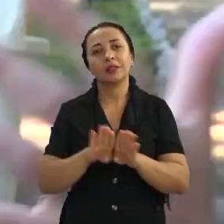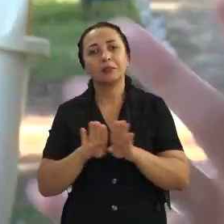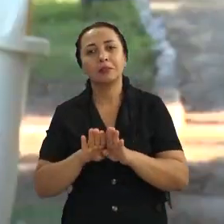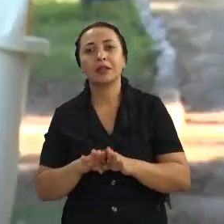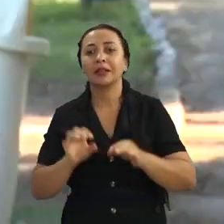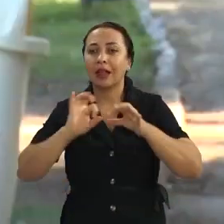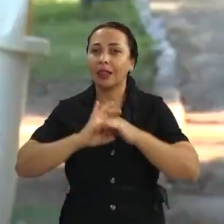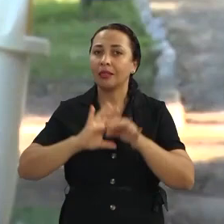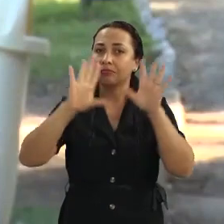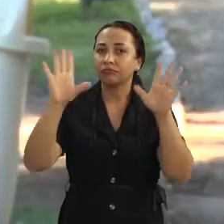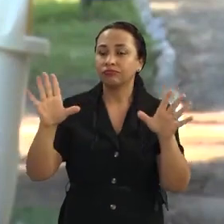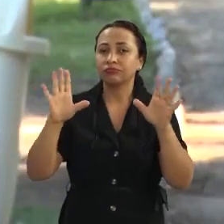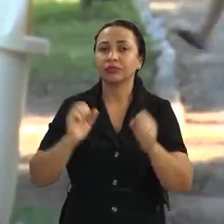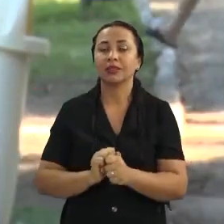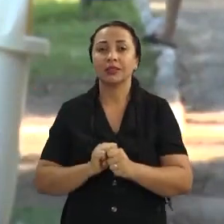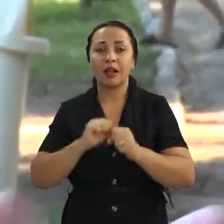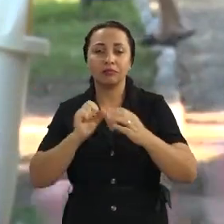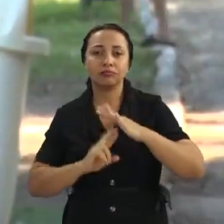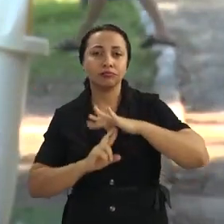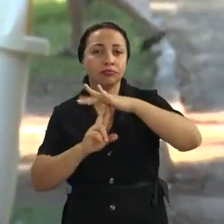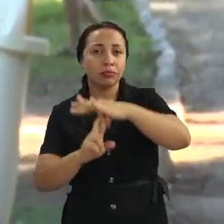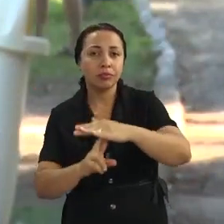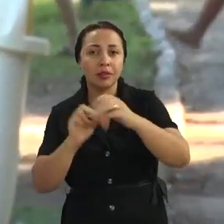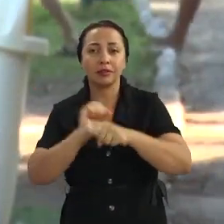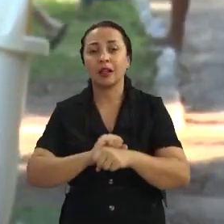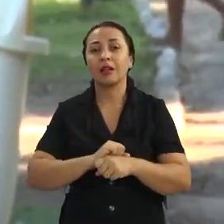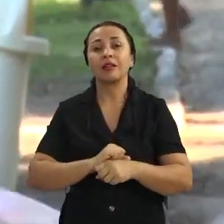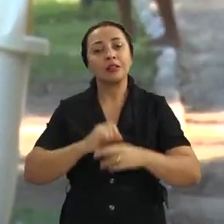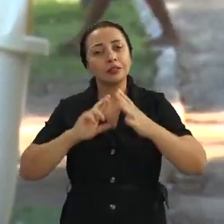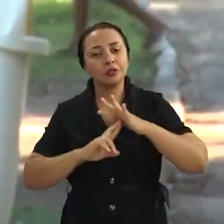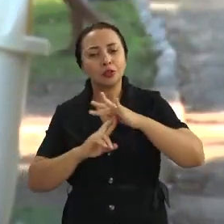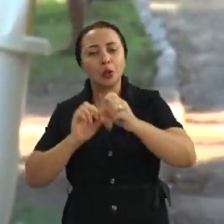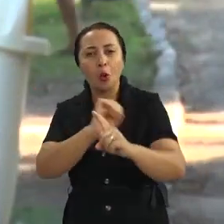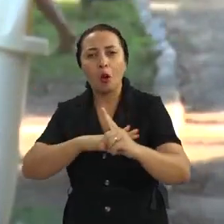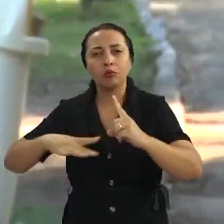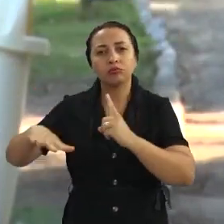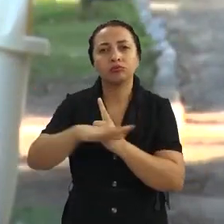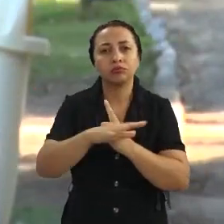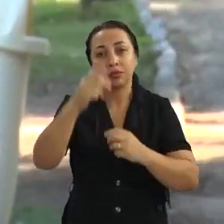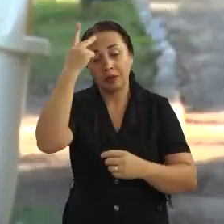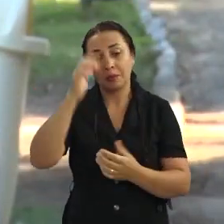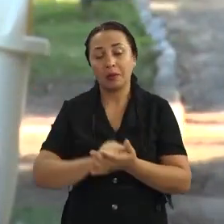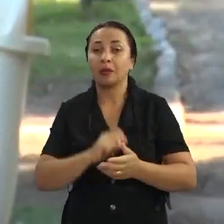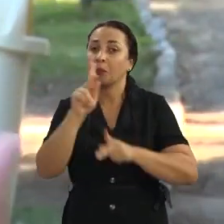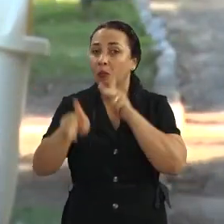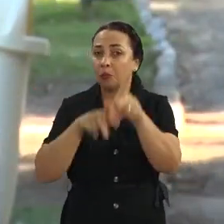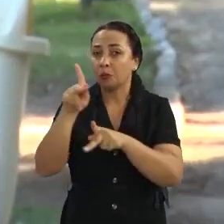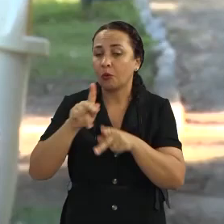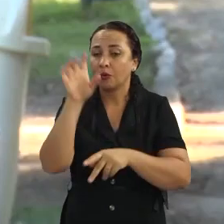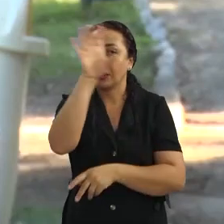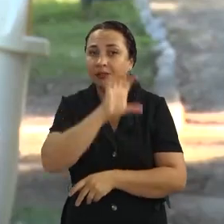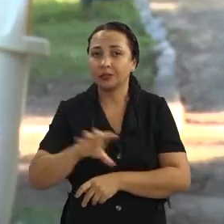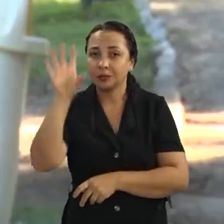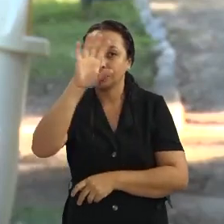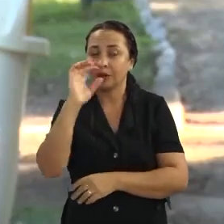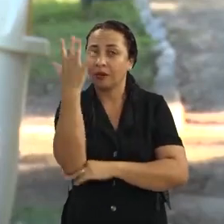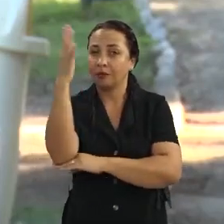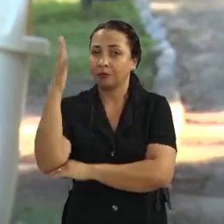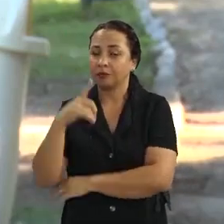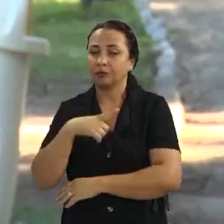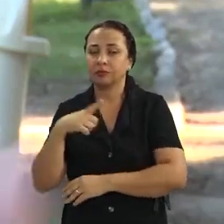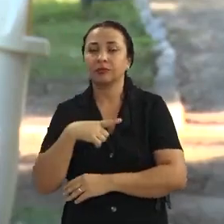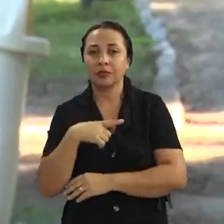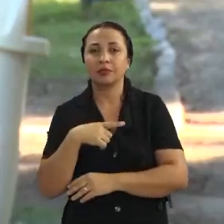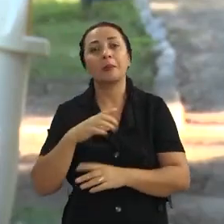no fornecimento de serviços ambientais e serviços ecossistemicos que beneficiam as populações da região onde aquela